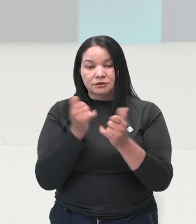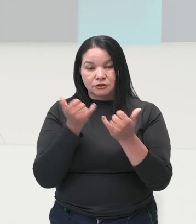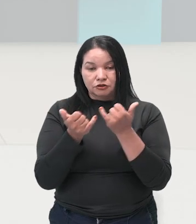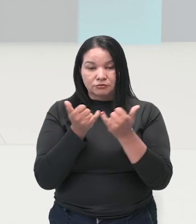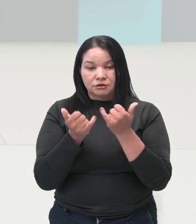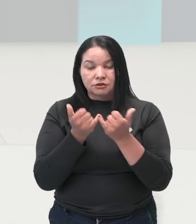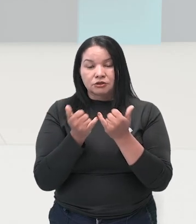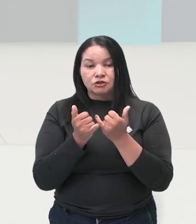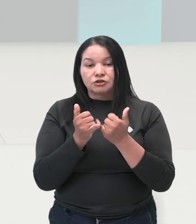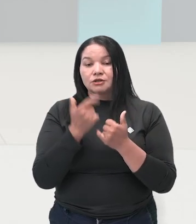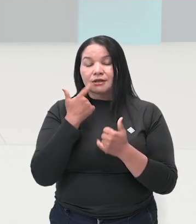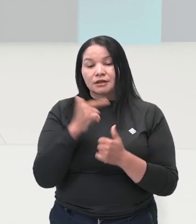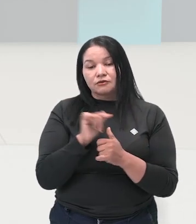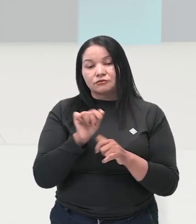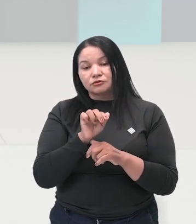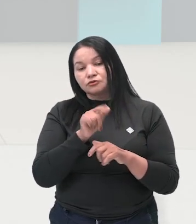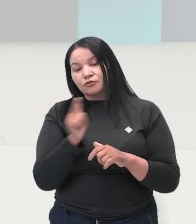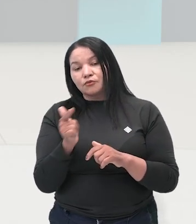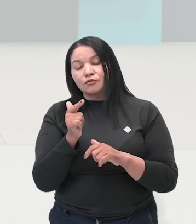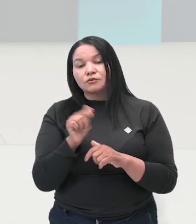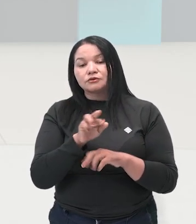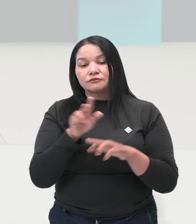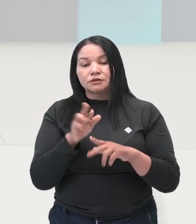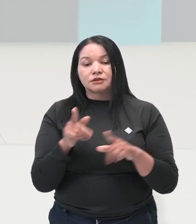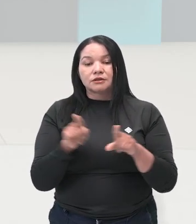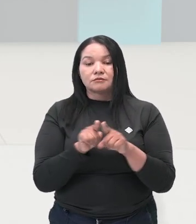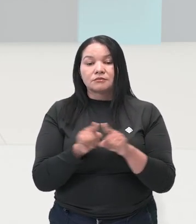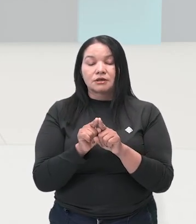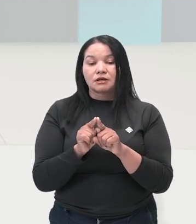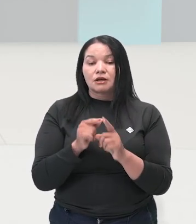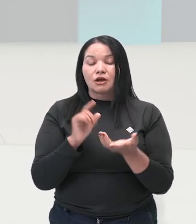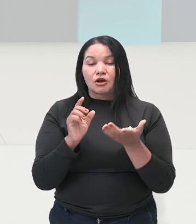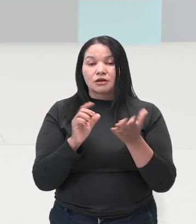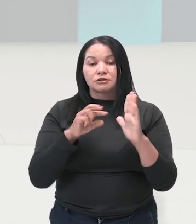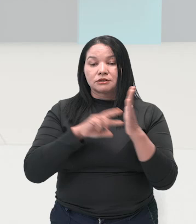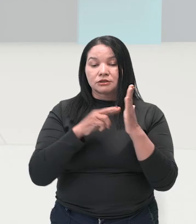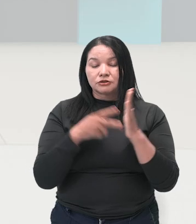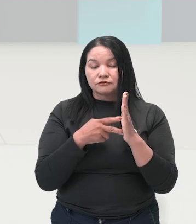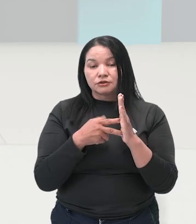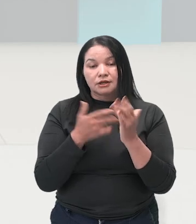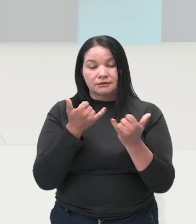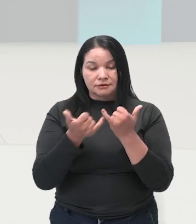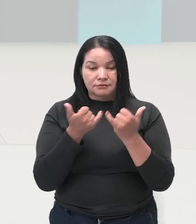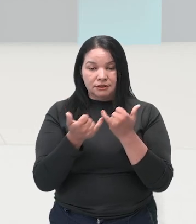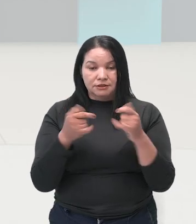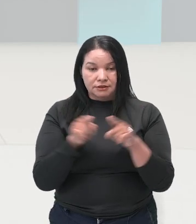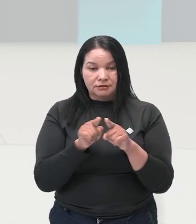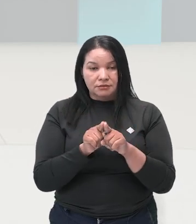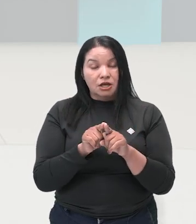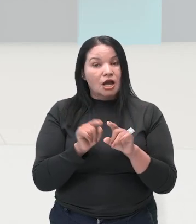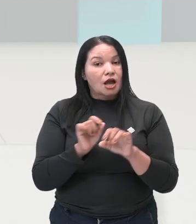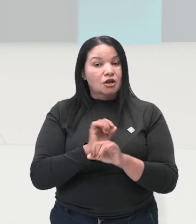compartilham uma origem comum, ok? E o significado é semelhante. Atenção para os falsos